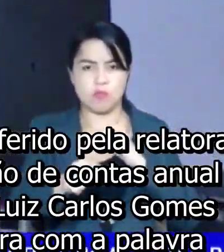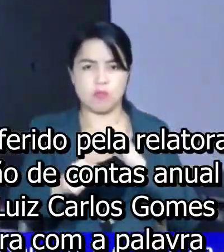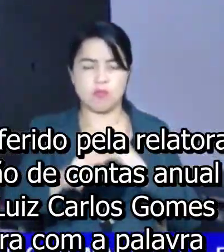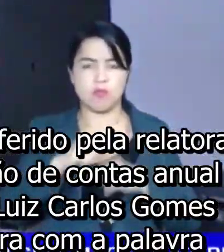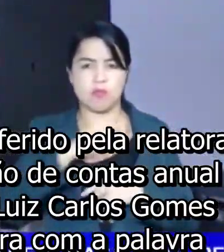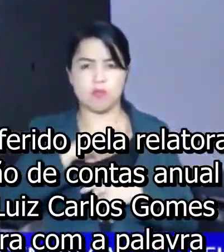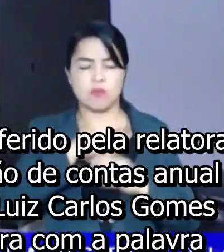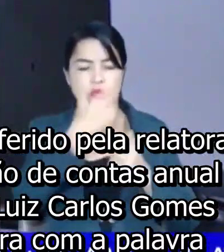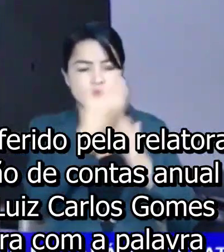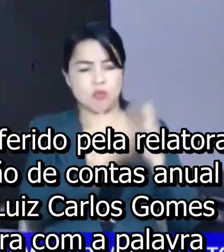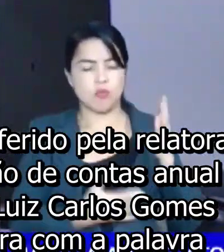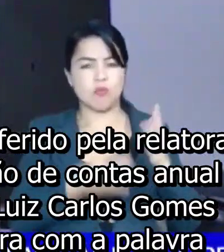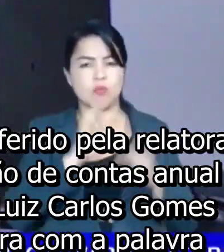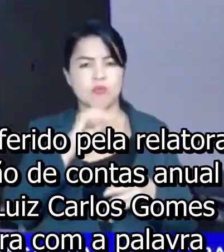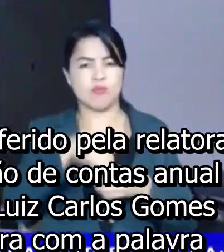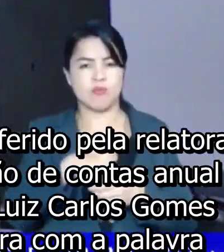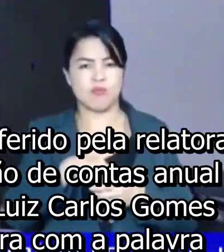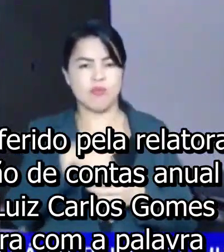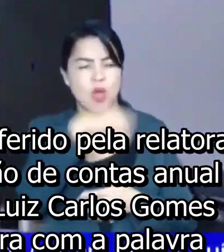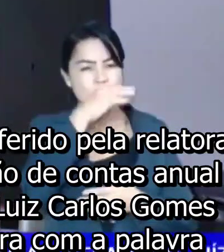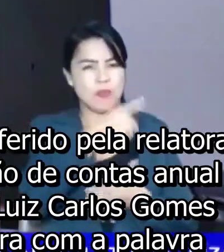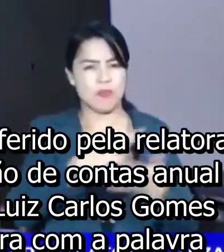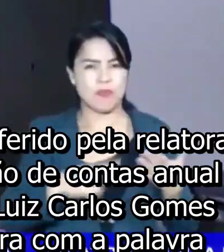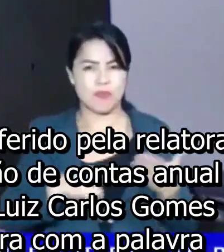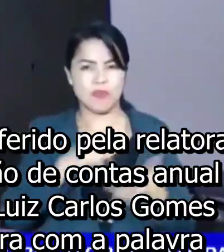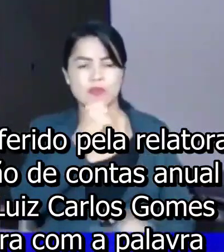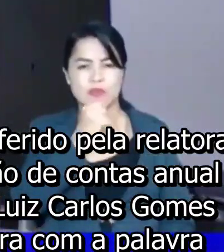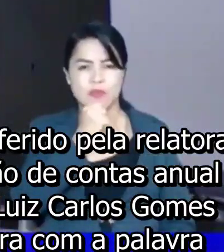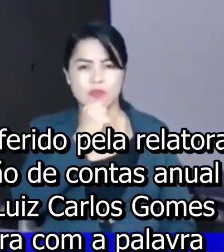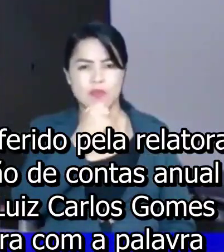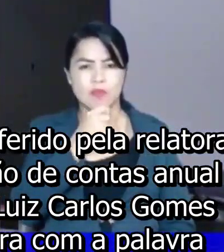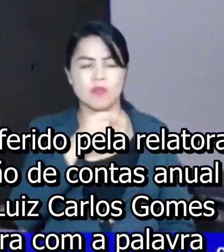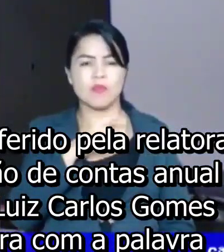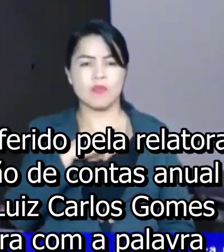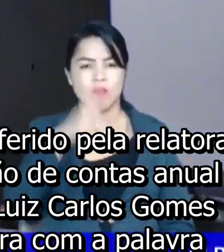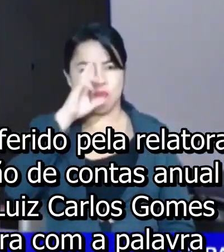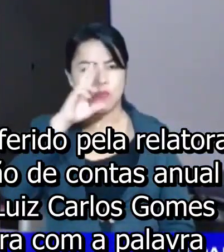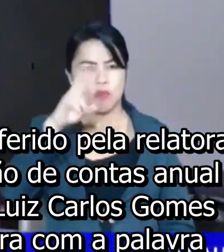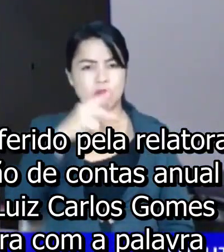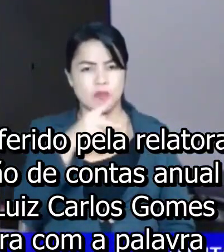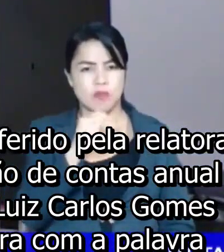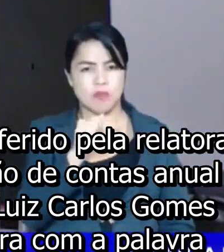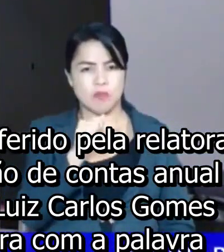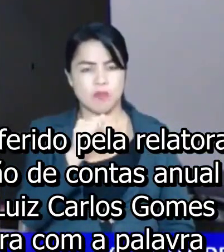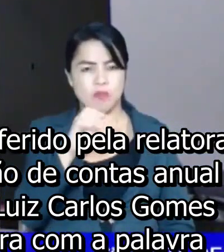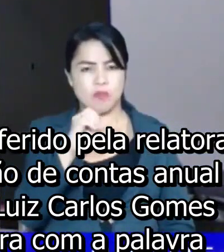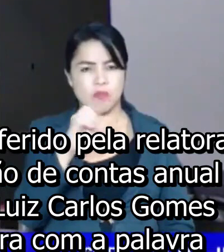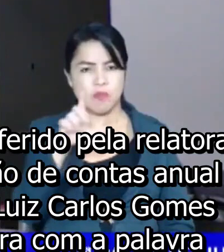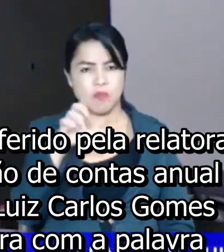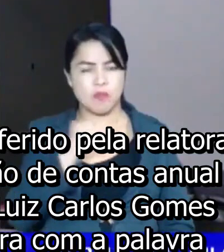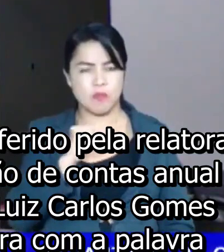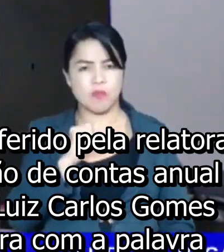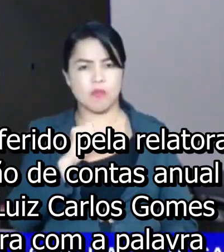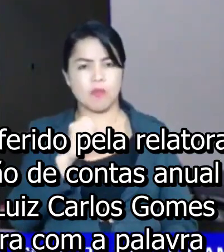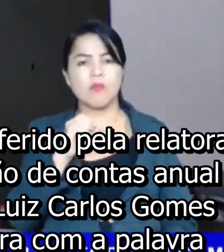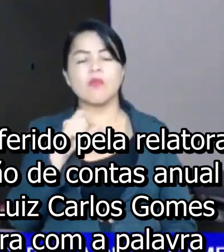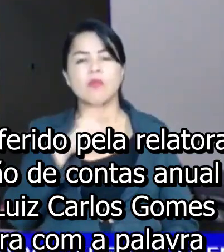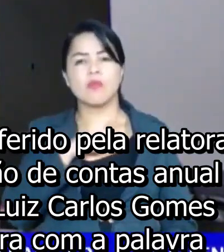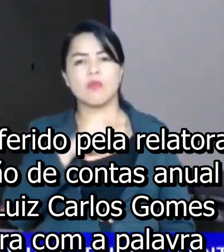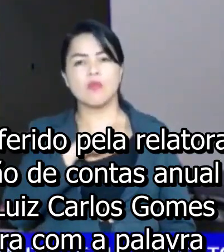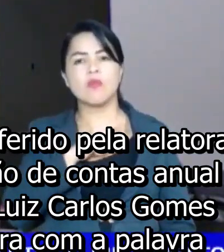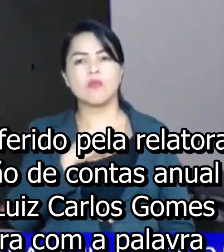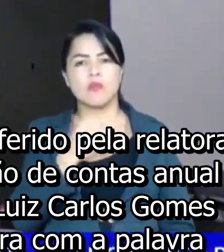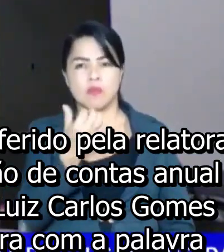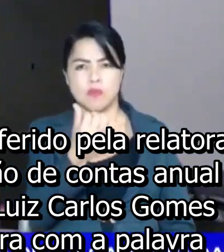Em sua mesa, desembargador João Lages, fazendo leitura dos papéis que estão dispostos em cima do seu teclado.